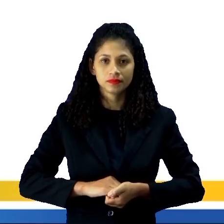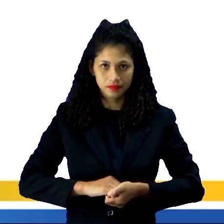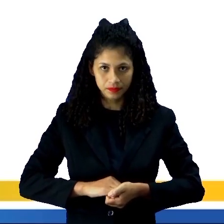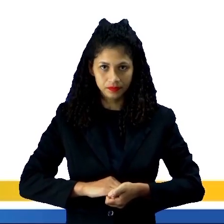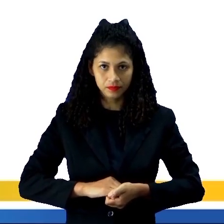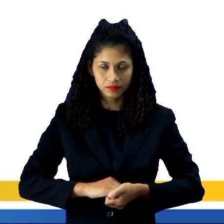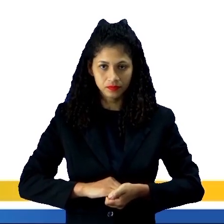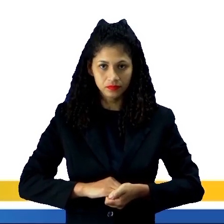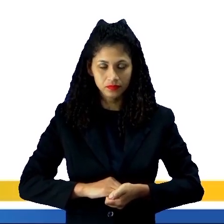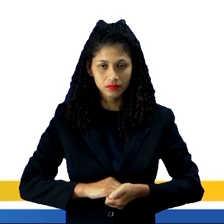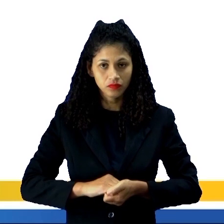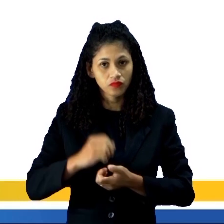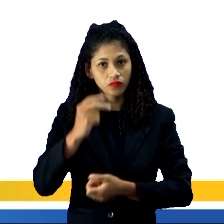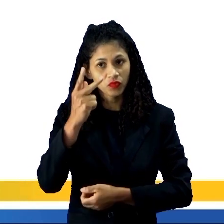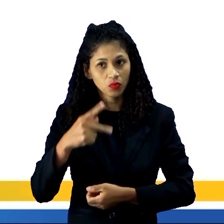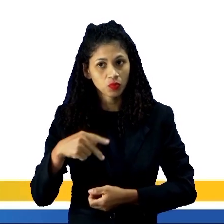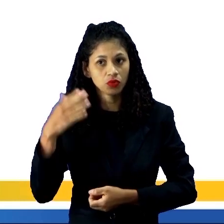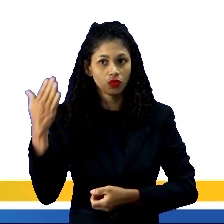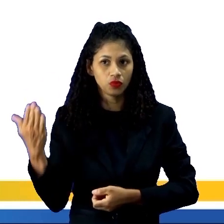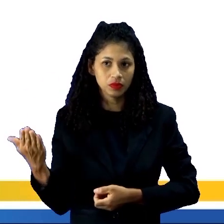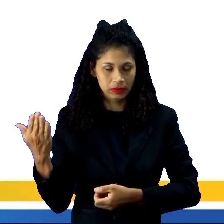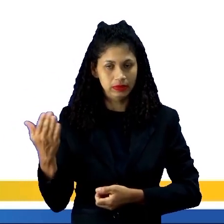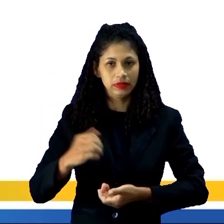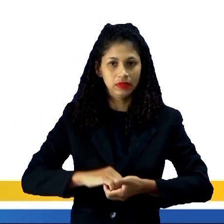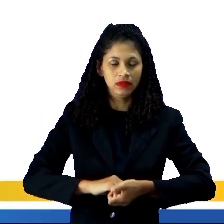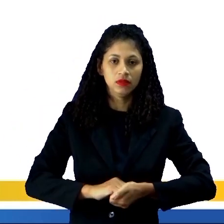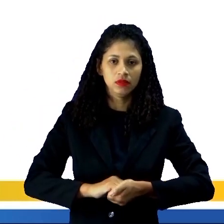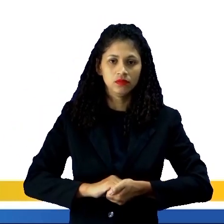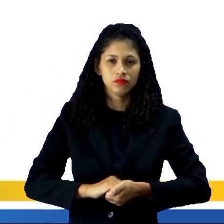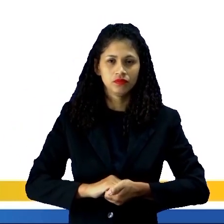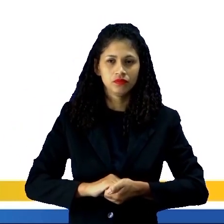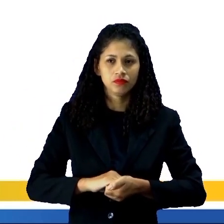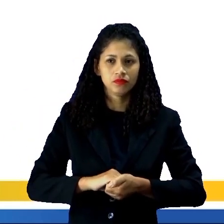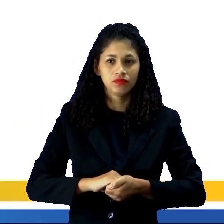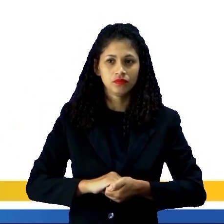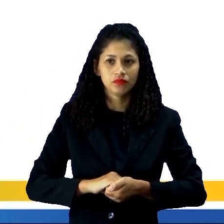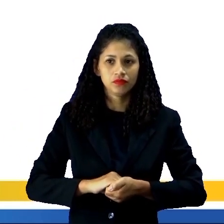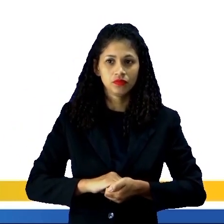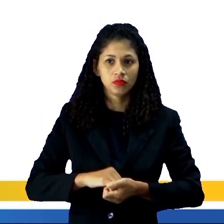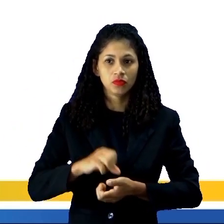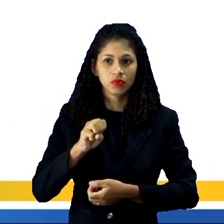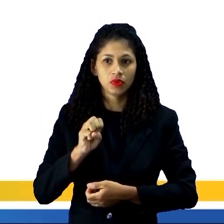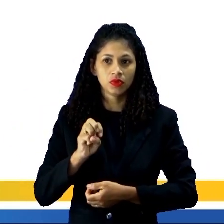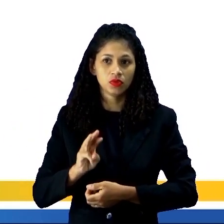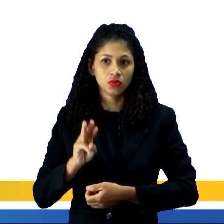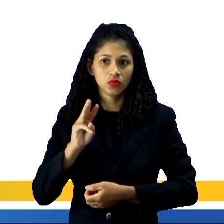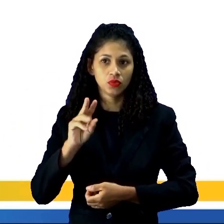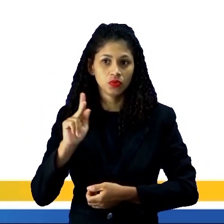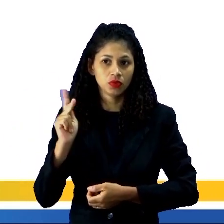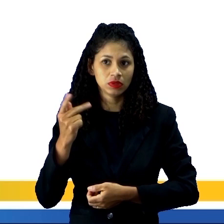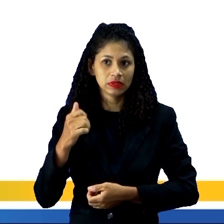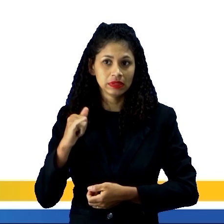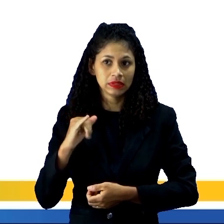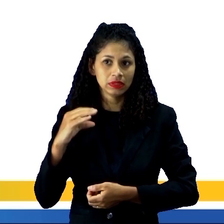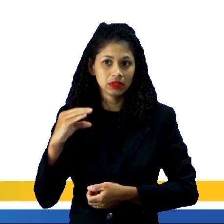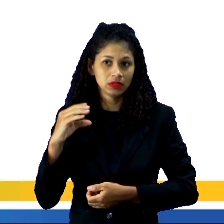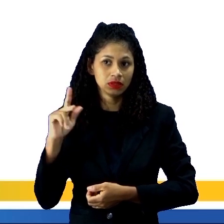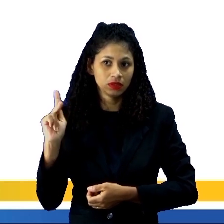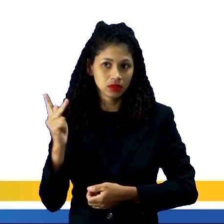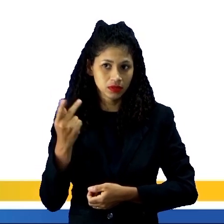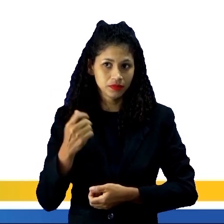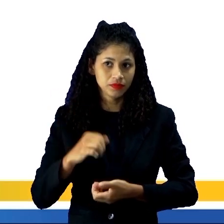are. Os pronomes relativos são which, que significa o que ou qual, o who,